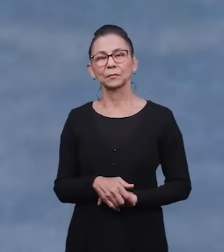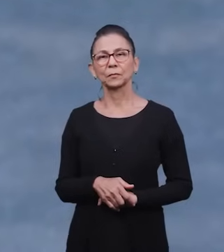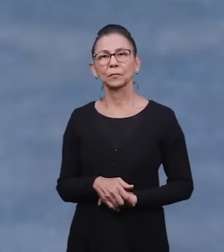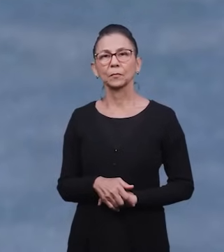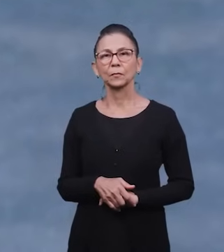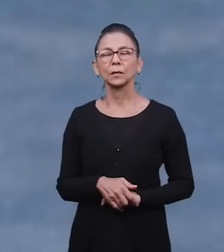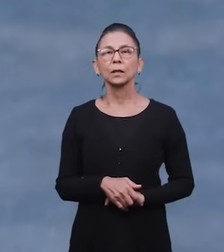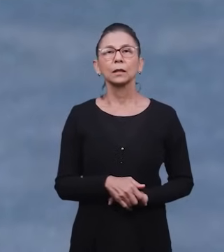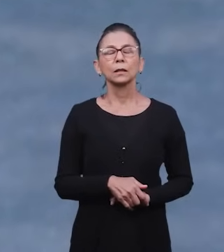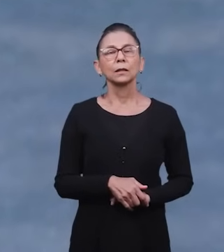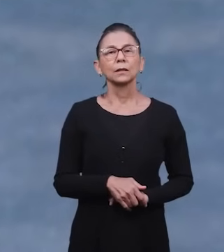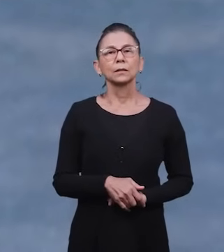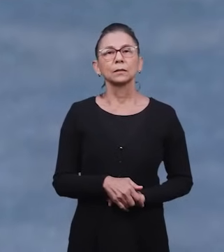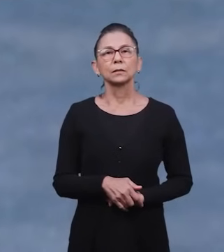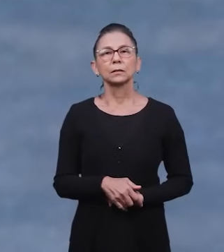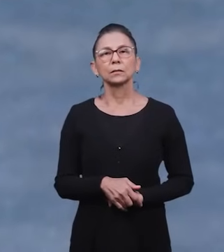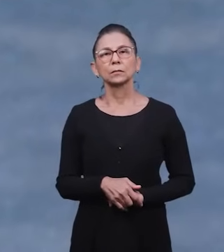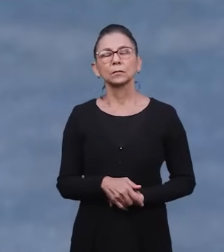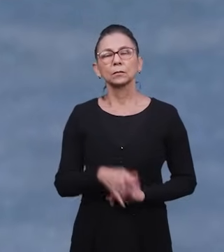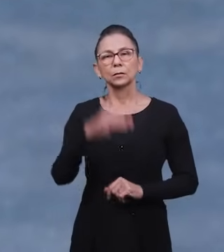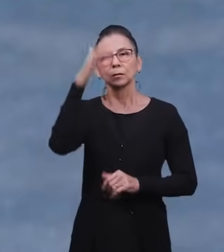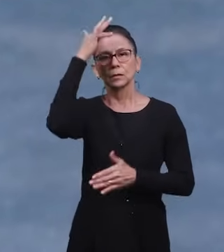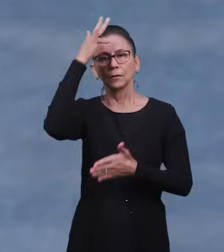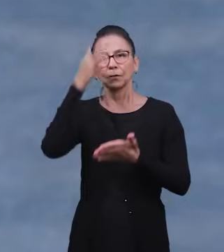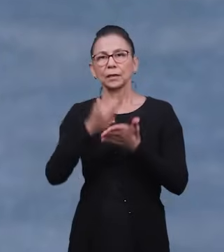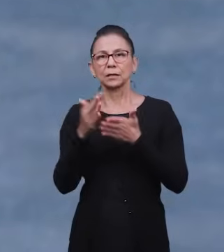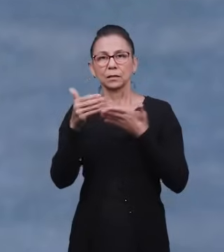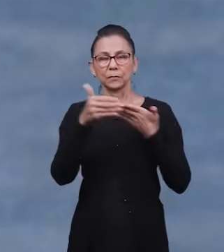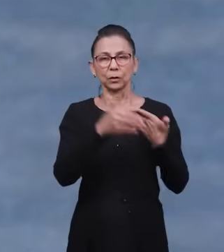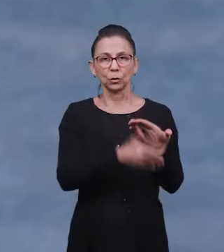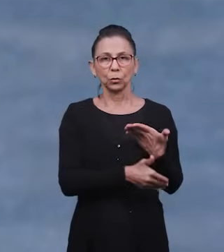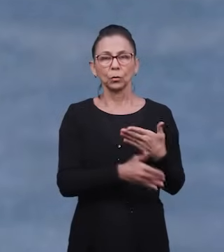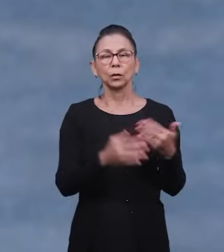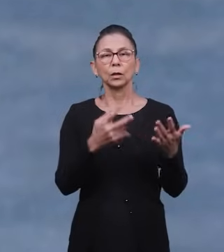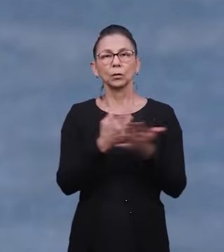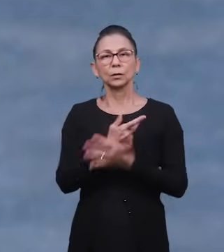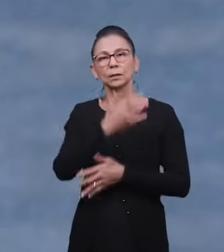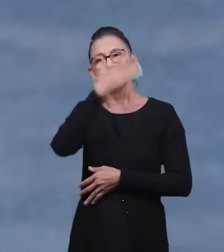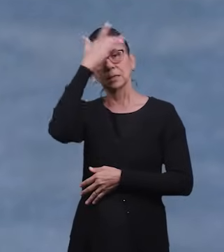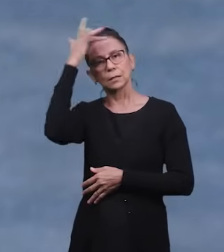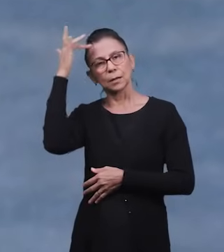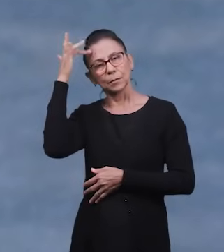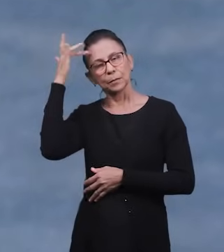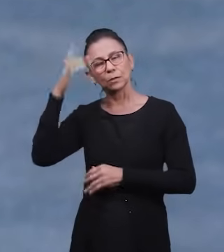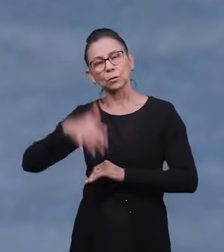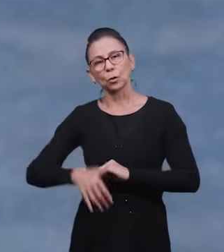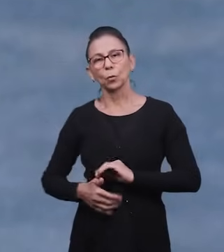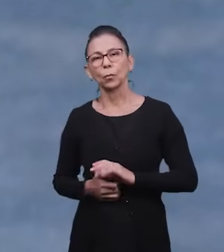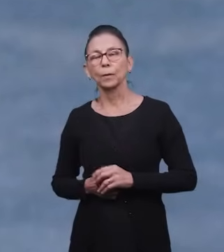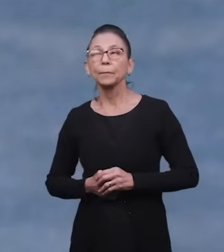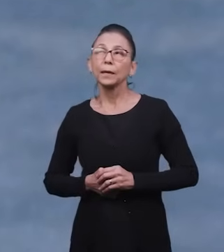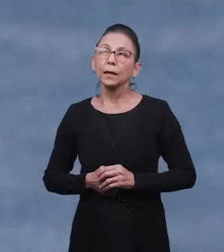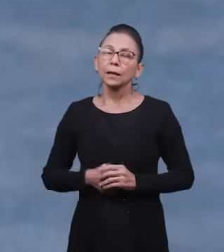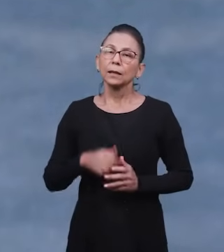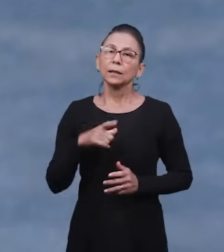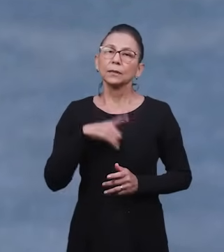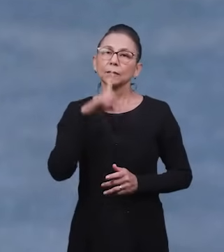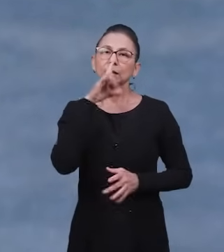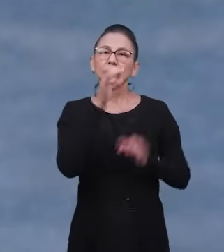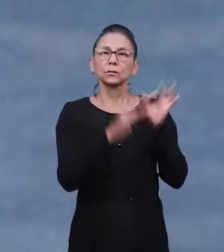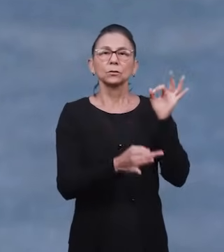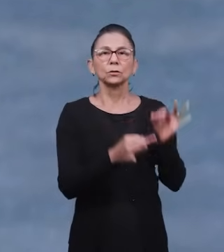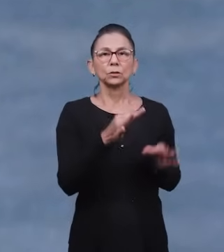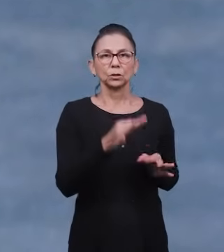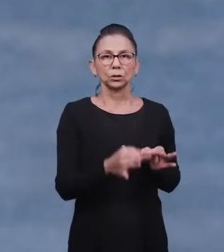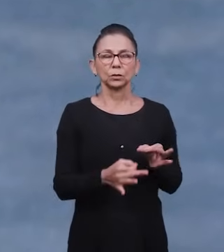aquele que apostatou, o apóstata, ele está debaixo de um juízo. Tá? Porque quem crê está salvo,